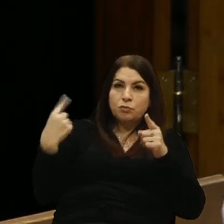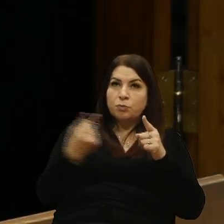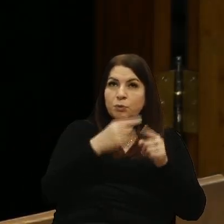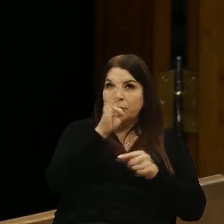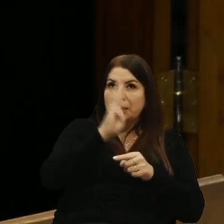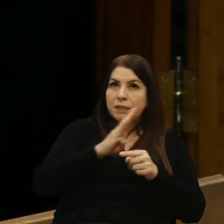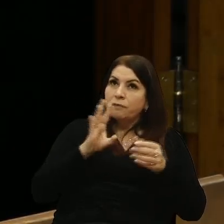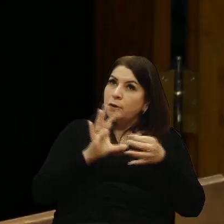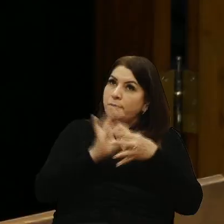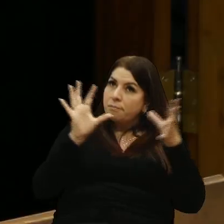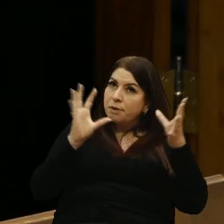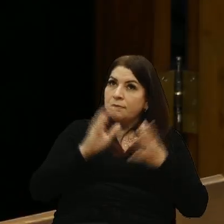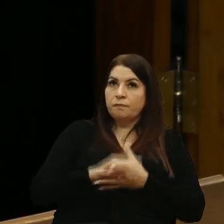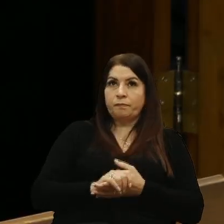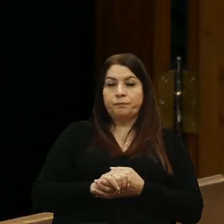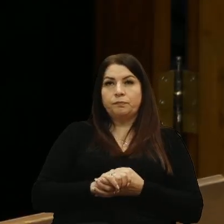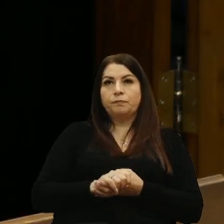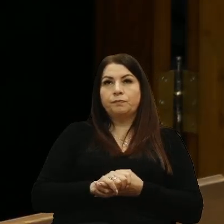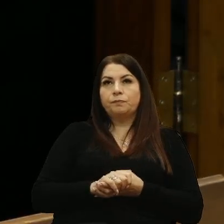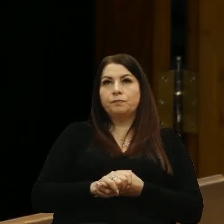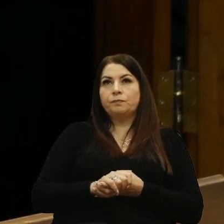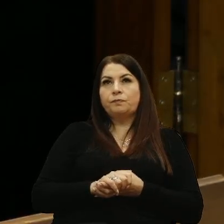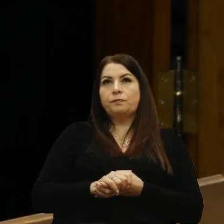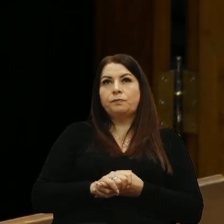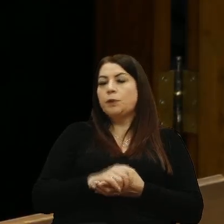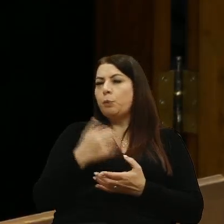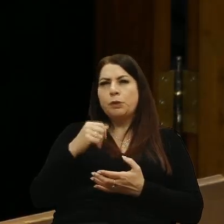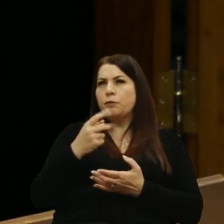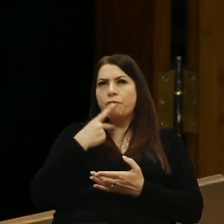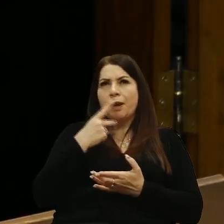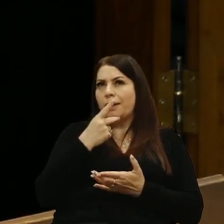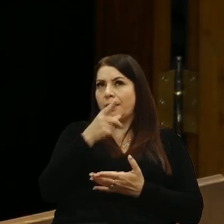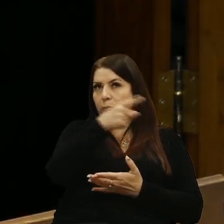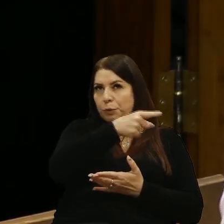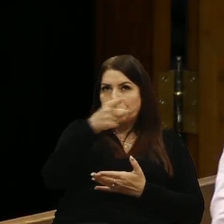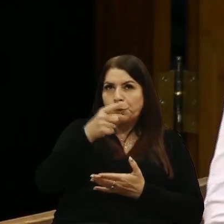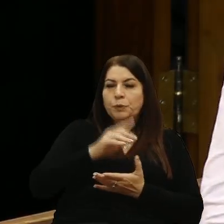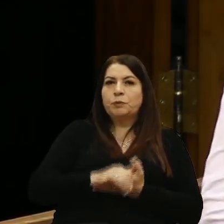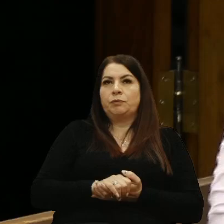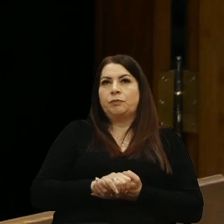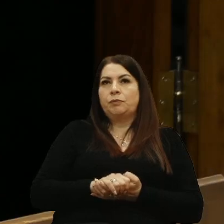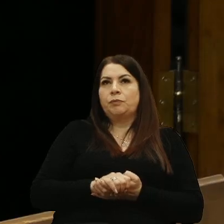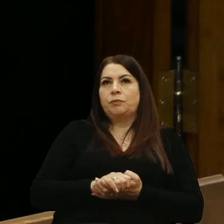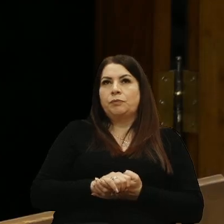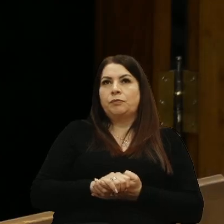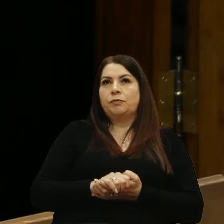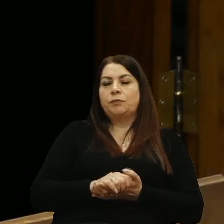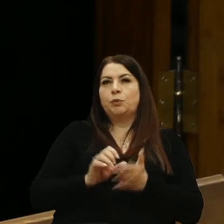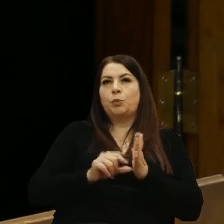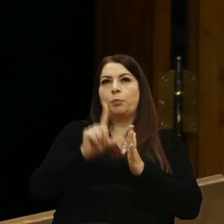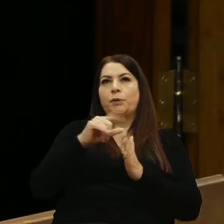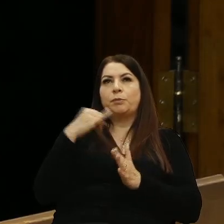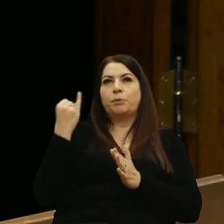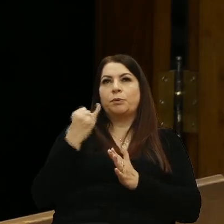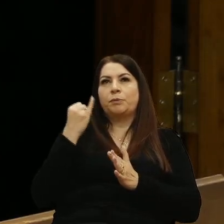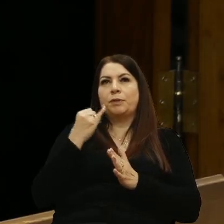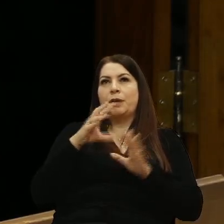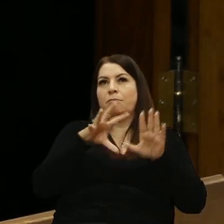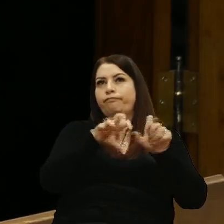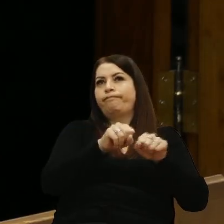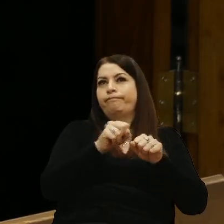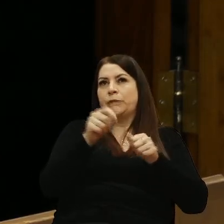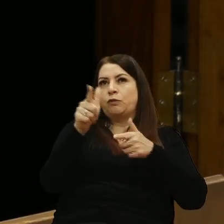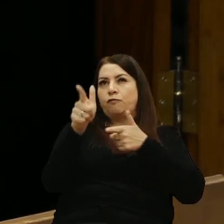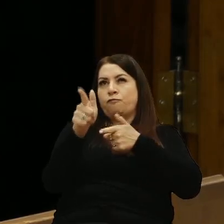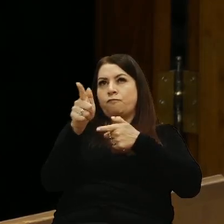Brasil foram liberadas. Não preciso falar para o senhor do aumento significativo de apreensões de fuzis